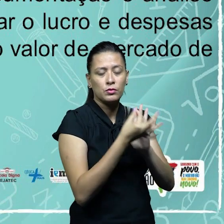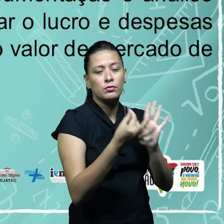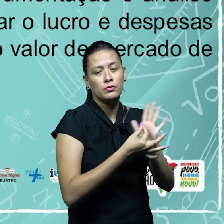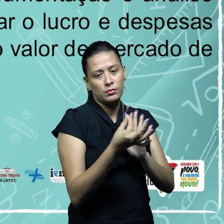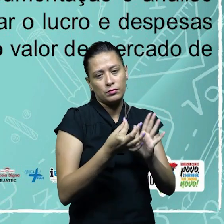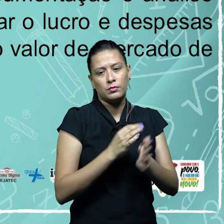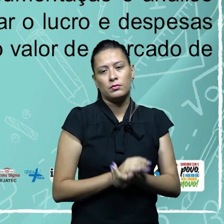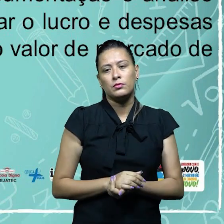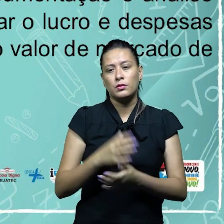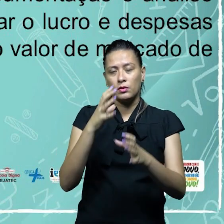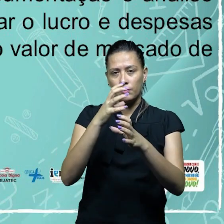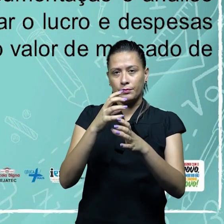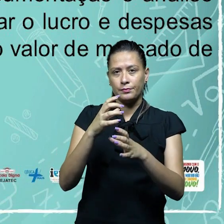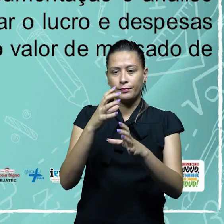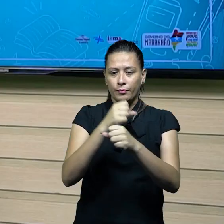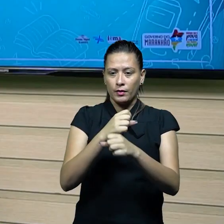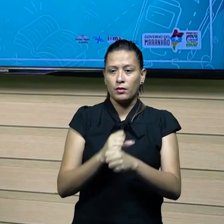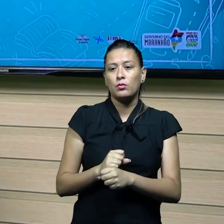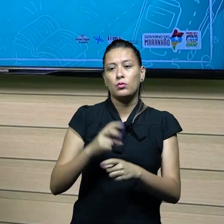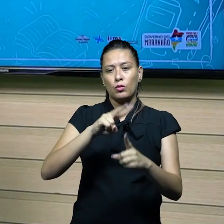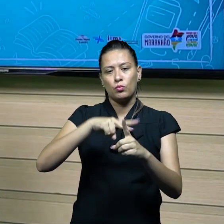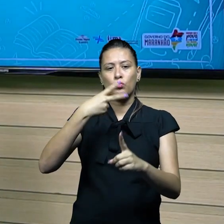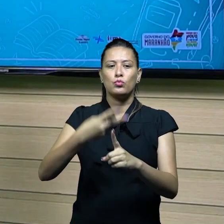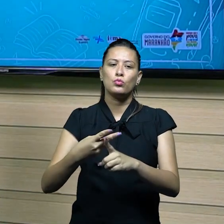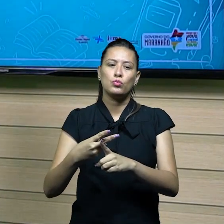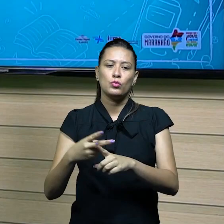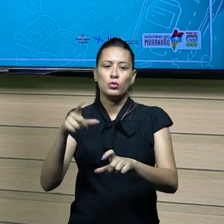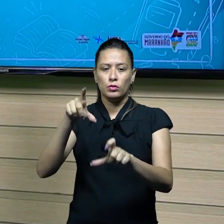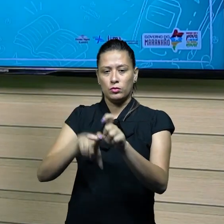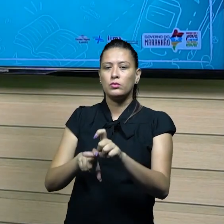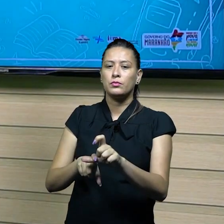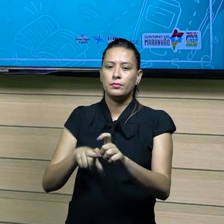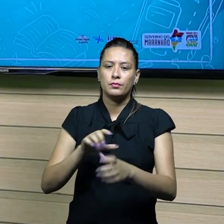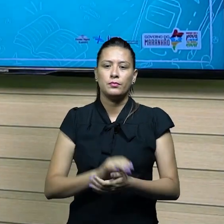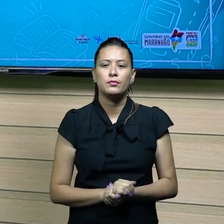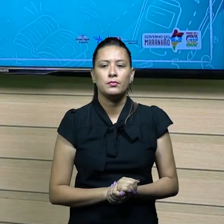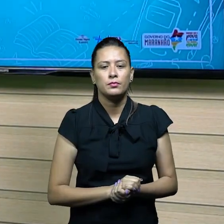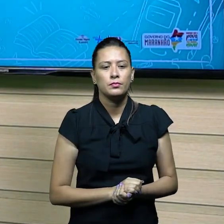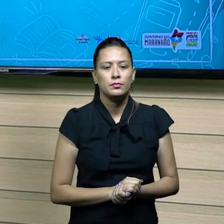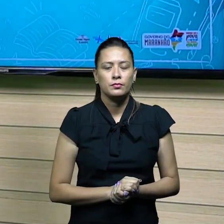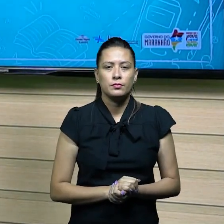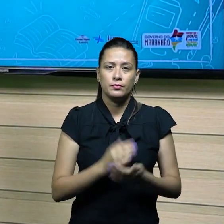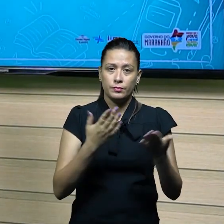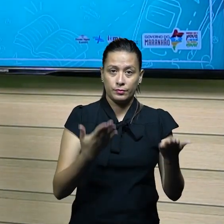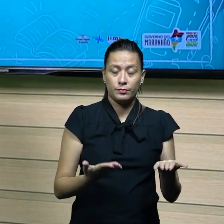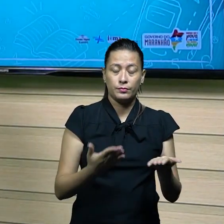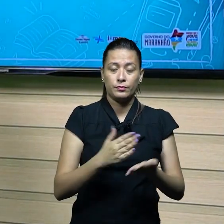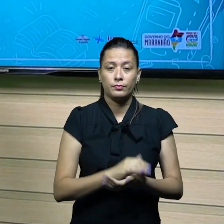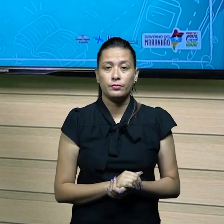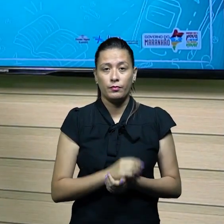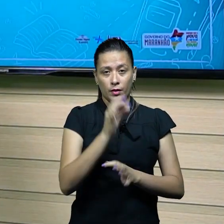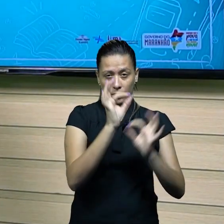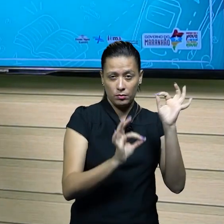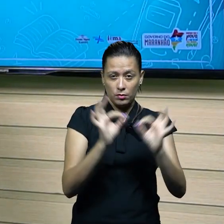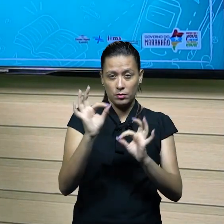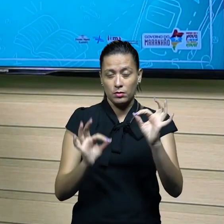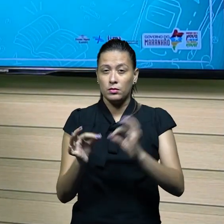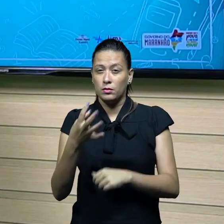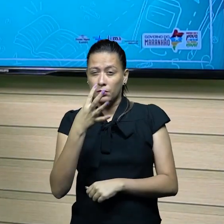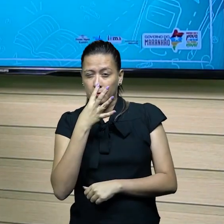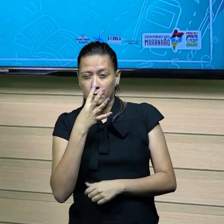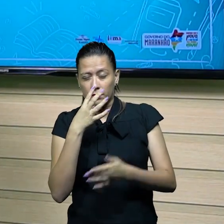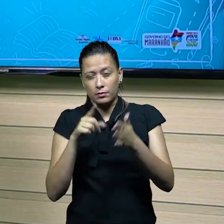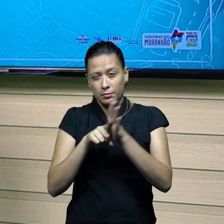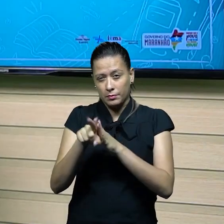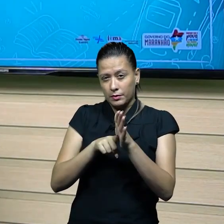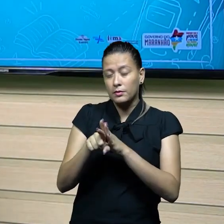até mesmo o valor do mercado de um negócio. Vamos lá. Então a contabilidade, a partir do momento que ele organiza, analisa e documenta tudo isso, ele consegue avaliar se tudo